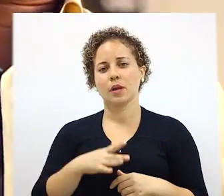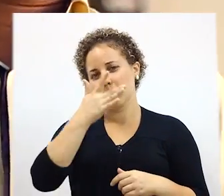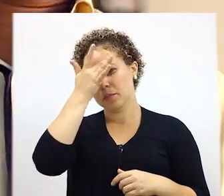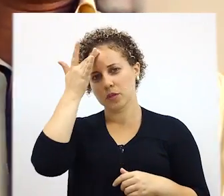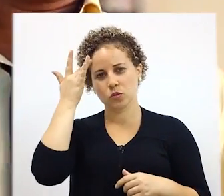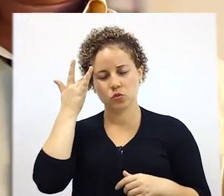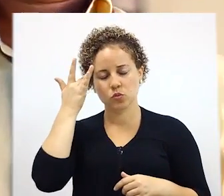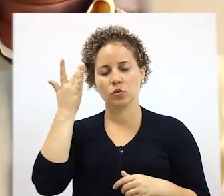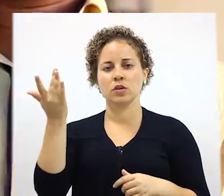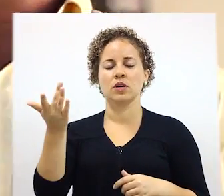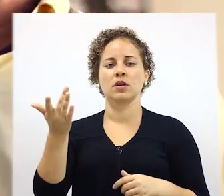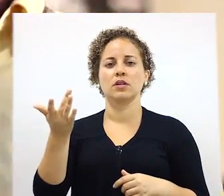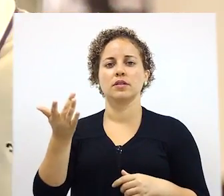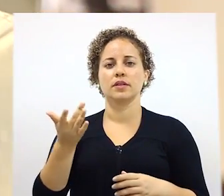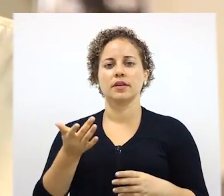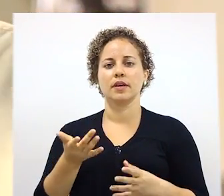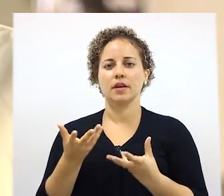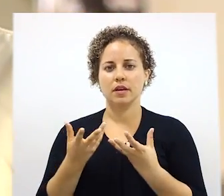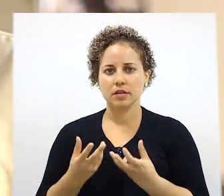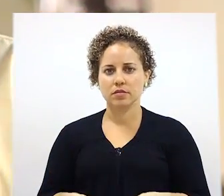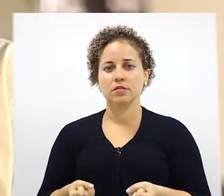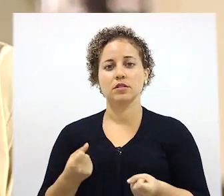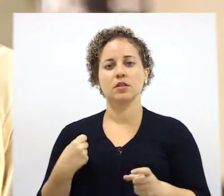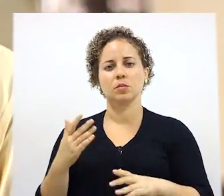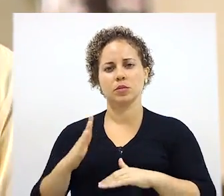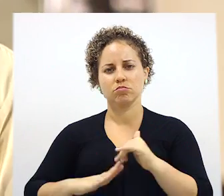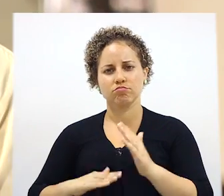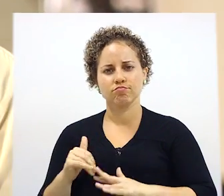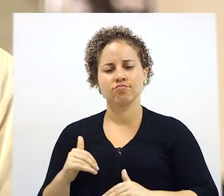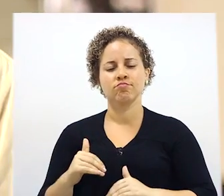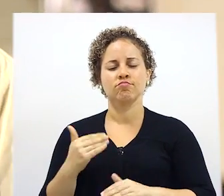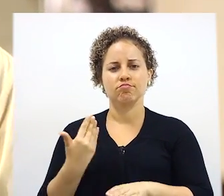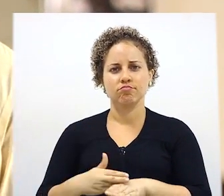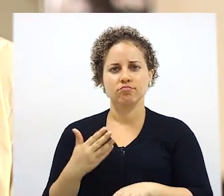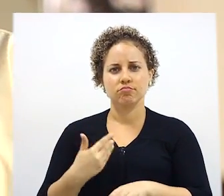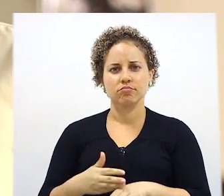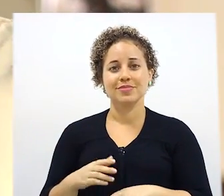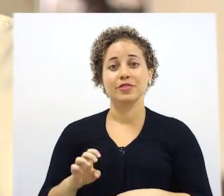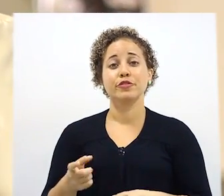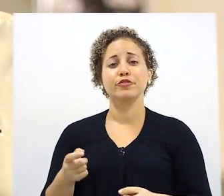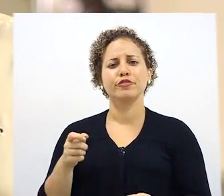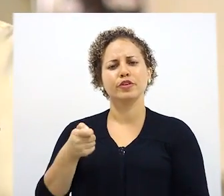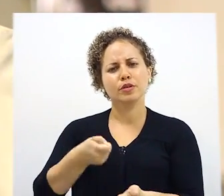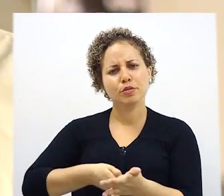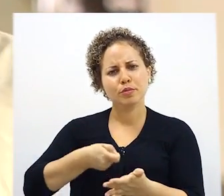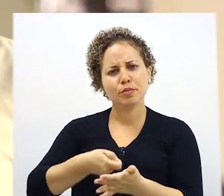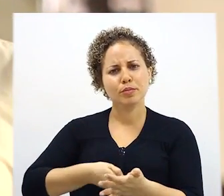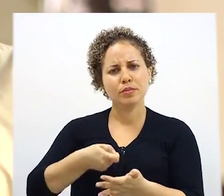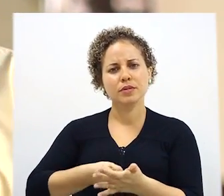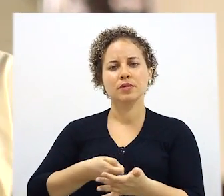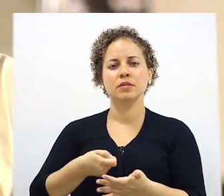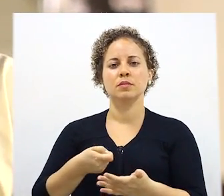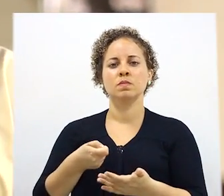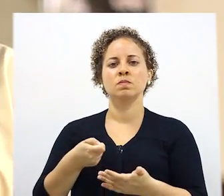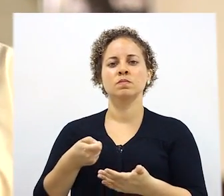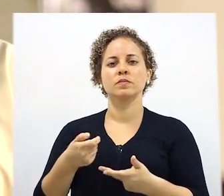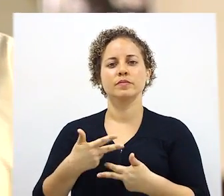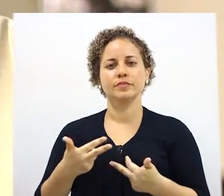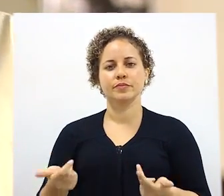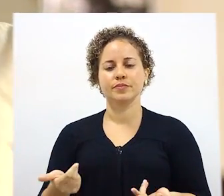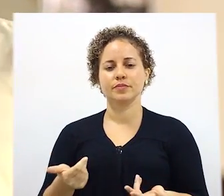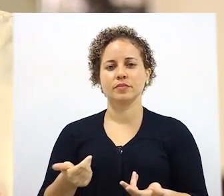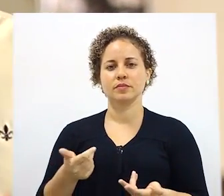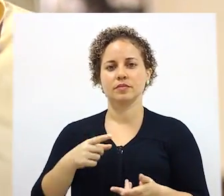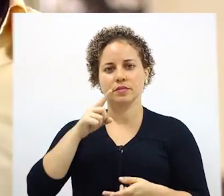uma capacitação, né, mais na frente, quando nós viermos a cobrar desse trabalhador alguma questão que seja relacionada à área de